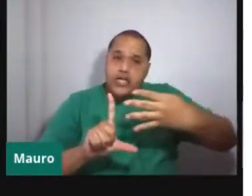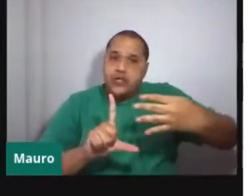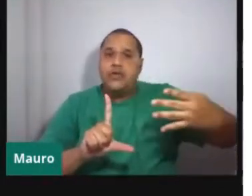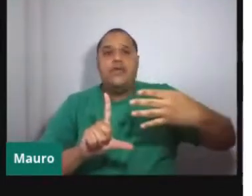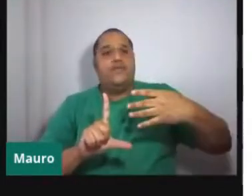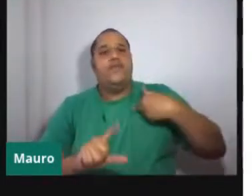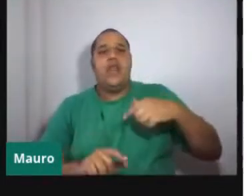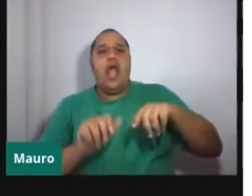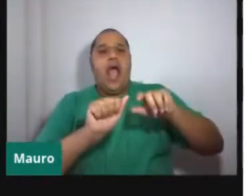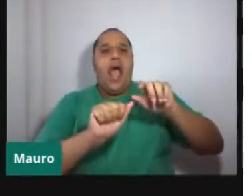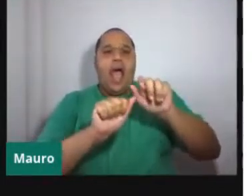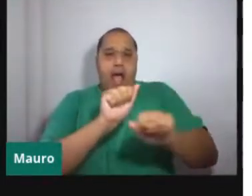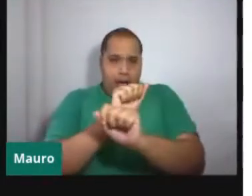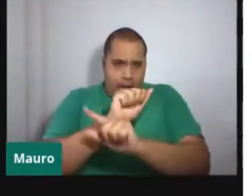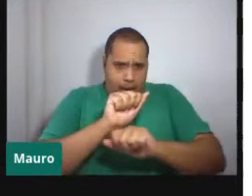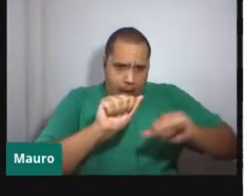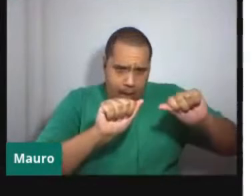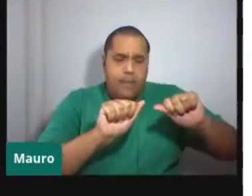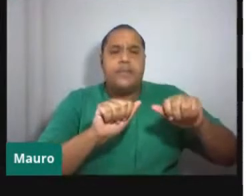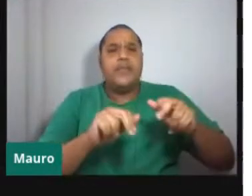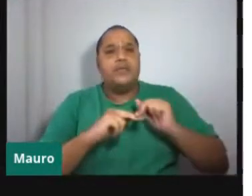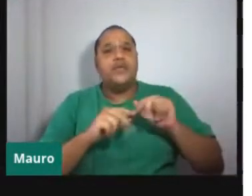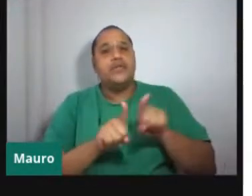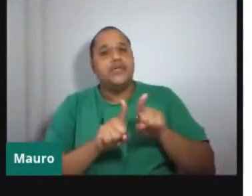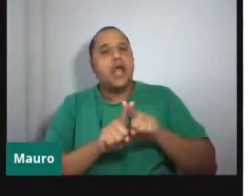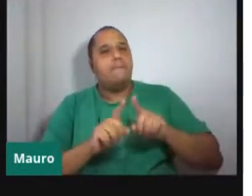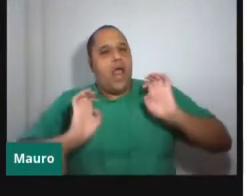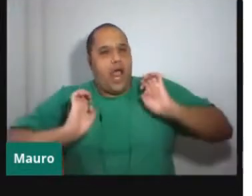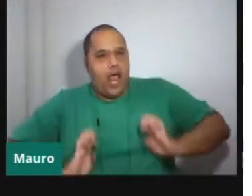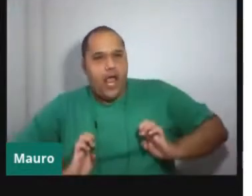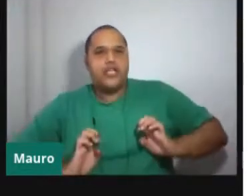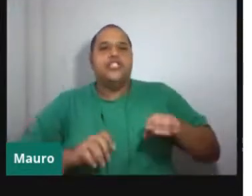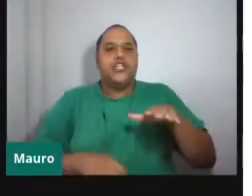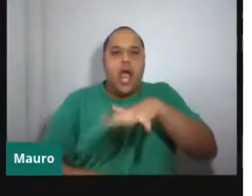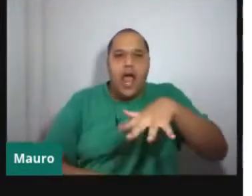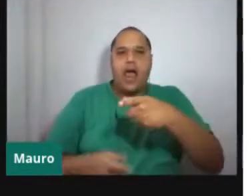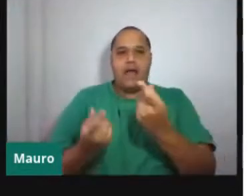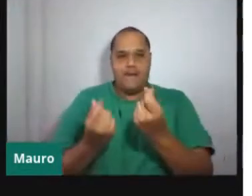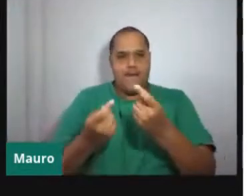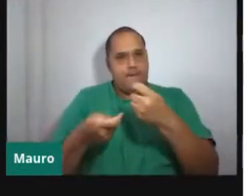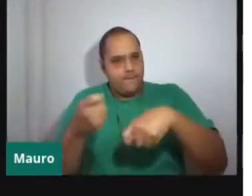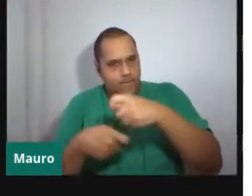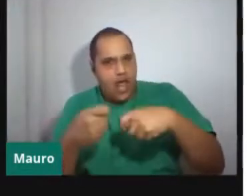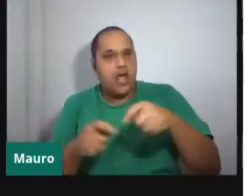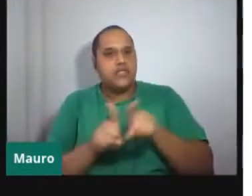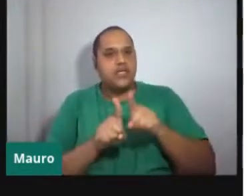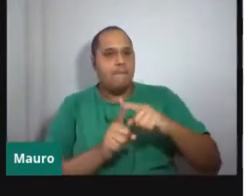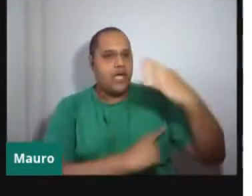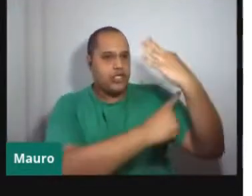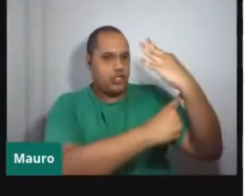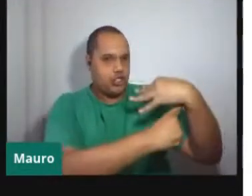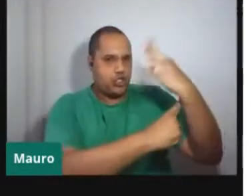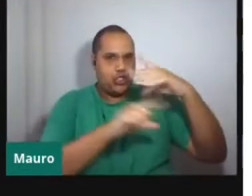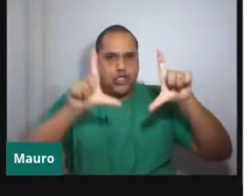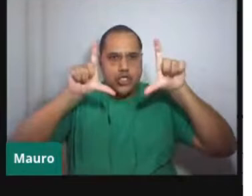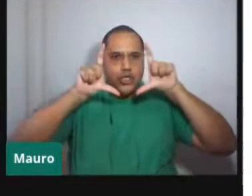tem questões éticas que eu vou discutir com vocês no final também, para finanças é super utilizado, reconhecimento de face, de